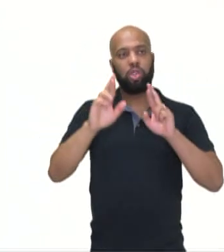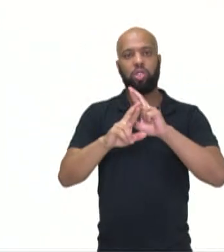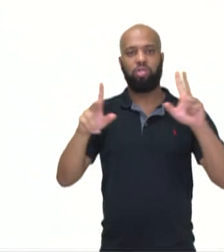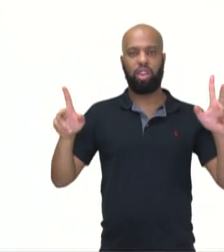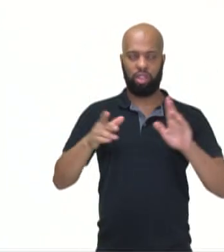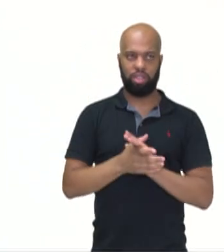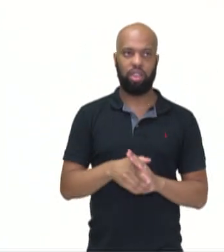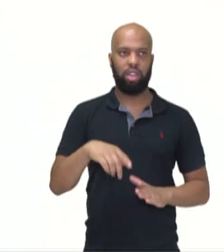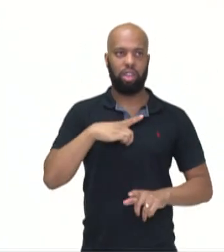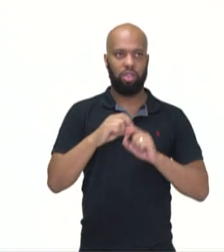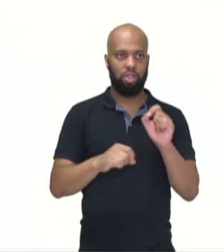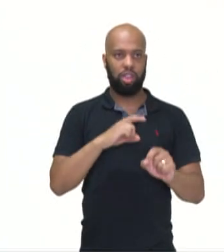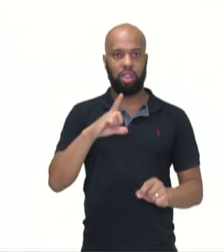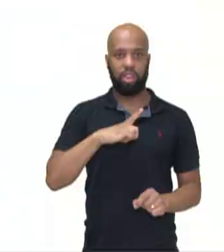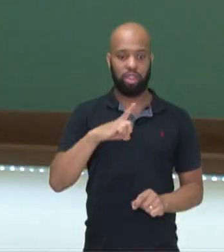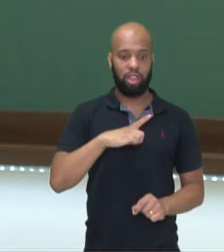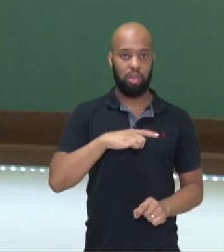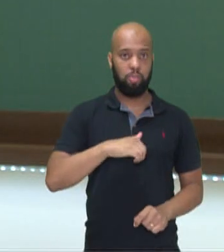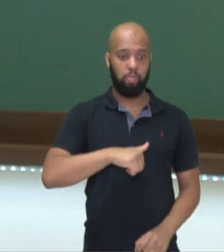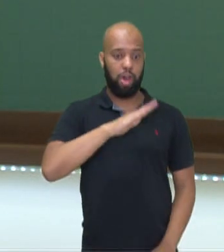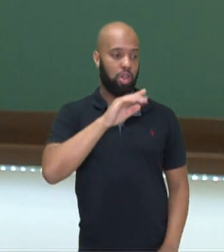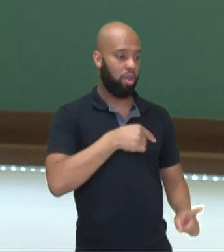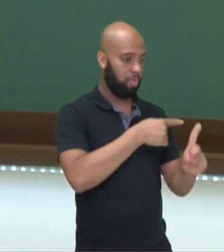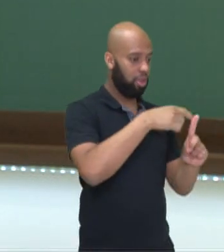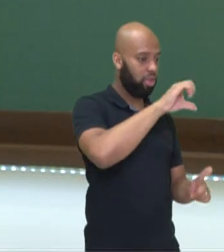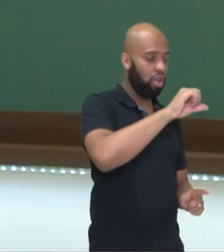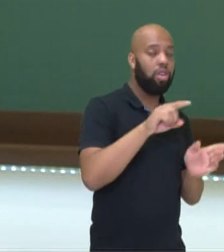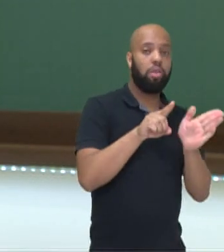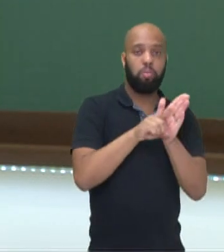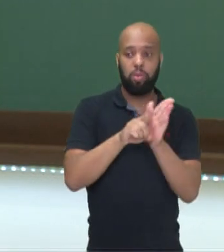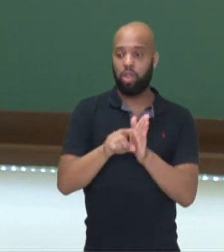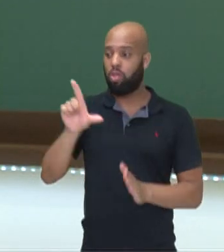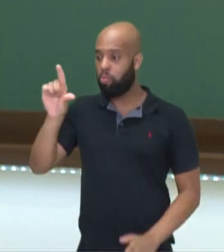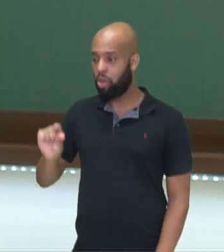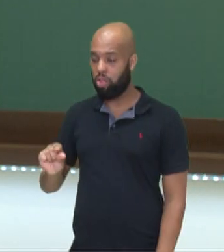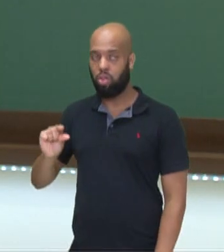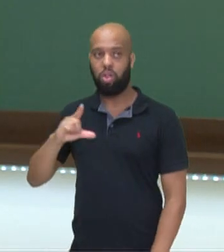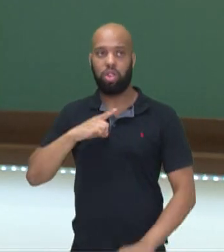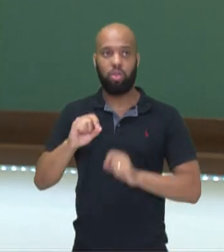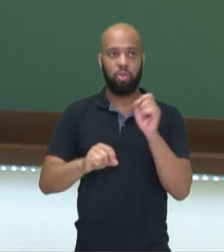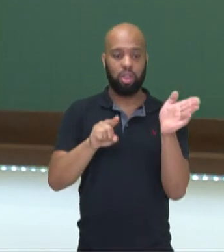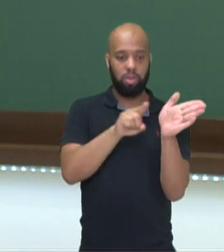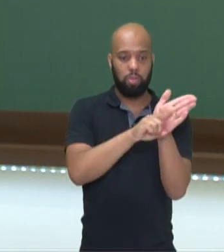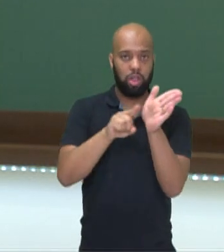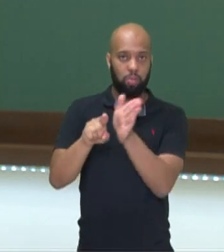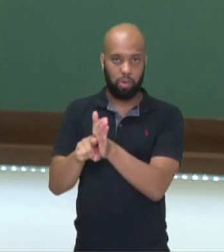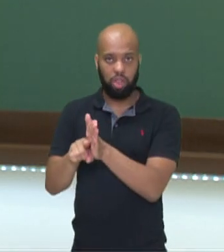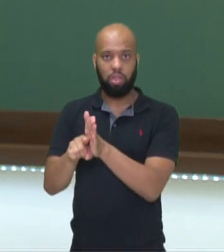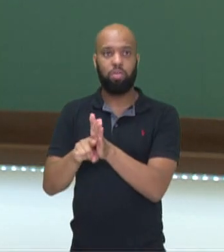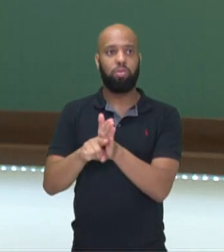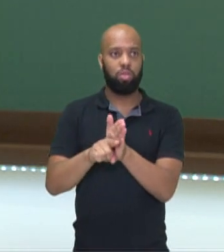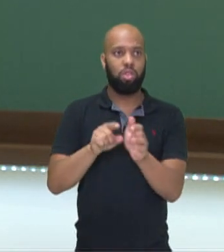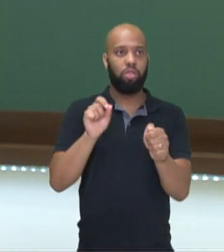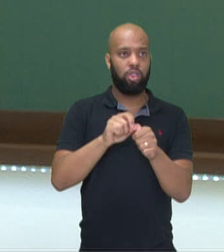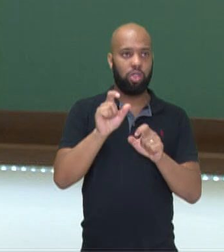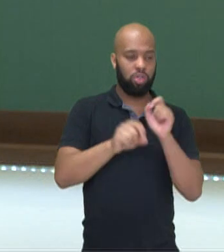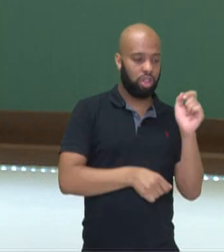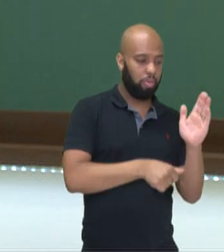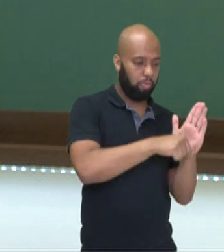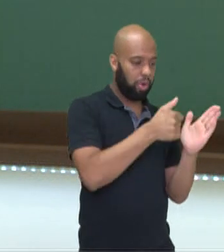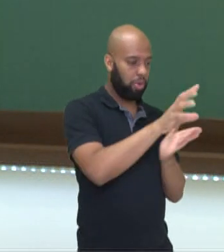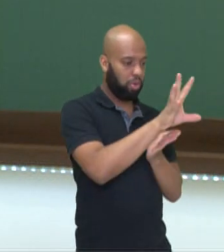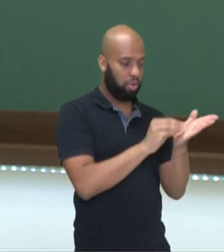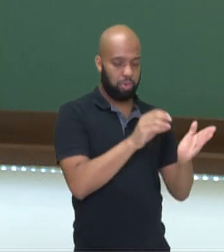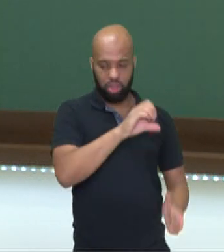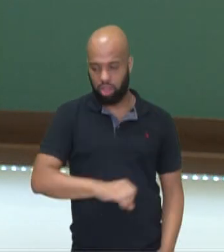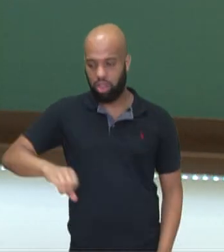Então, a diferença é o maior fuso menos o menor fuso. Temos aqui uma subtração de números inteiros, repete o primeiro,